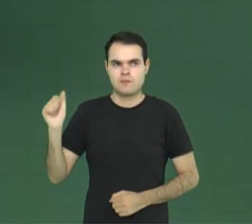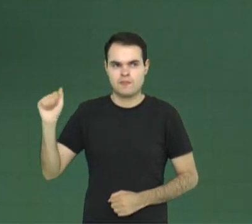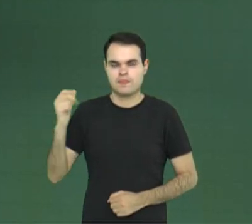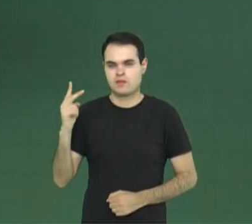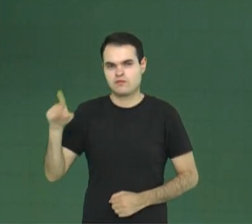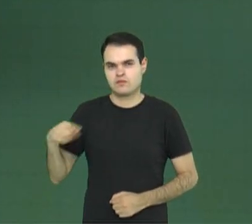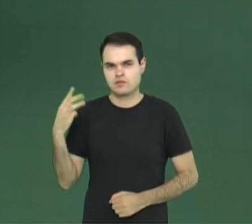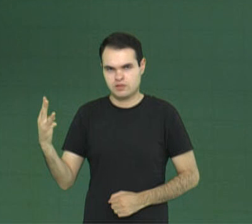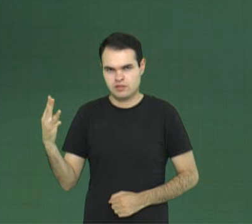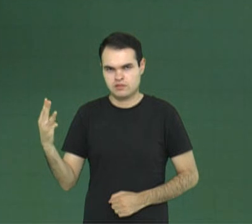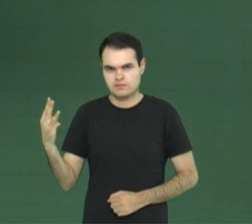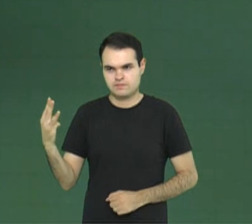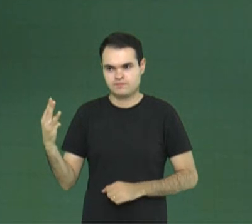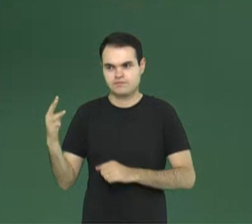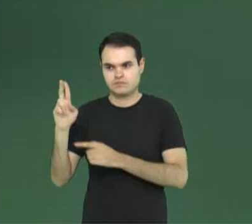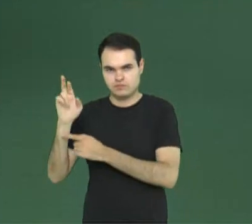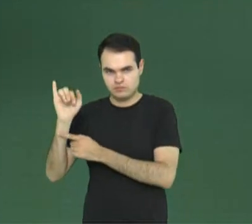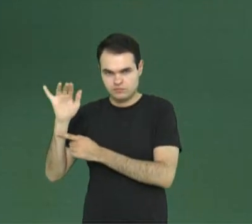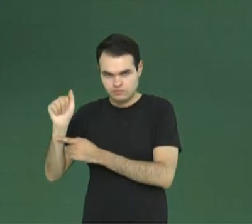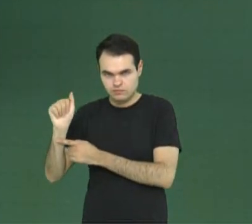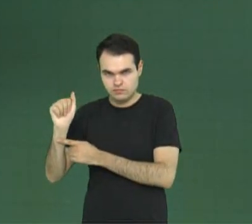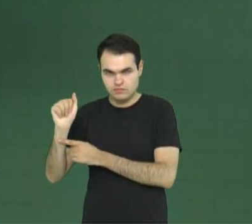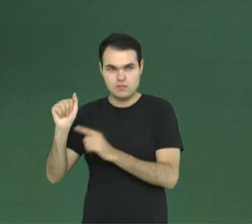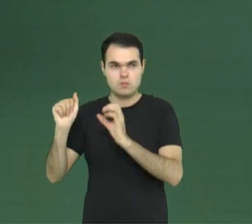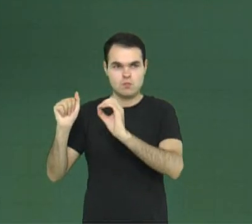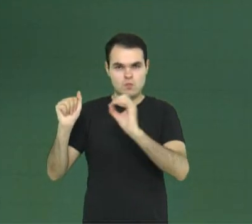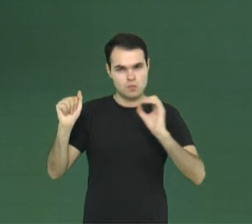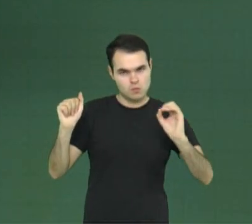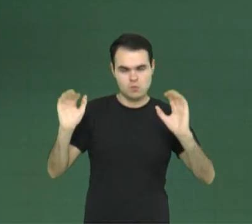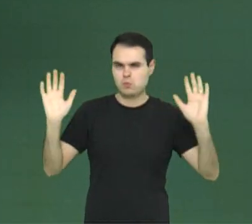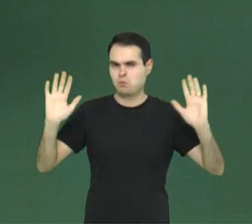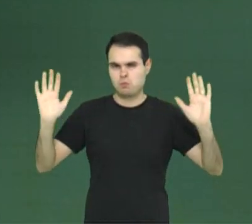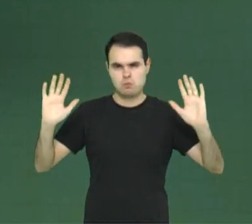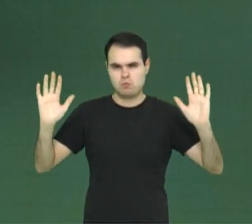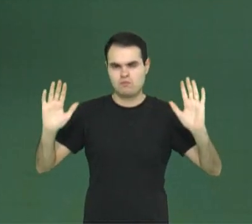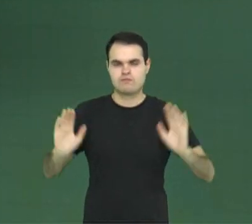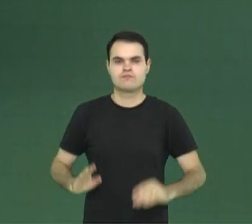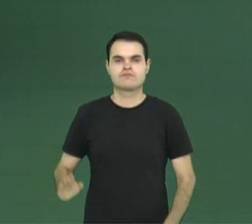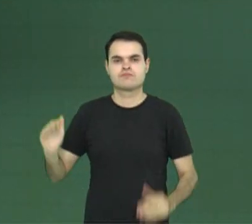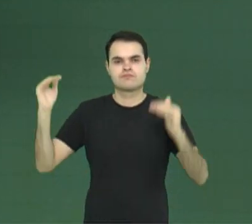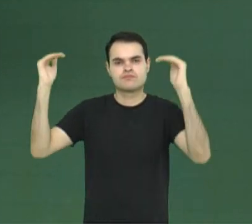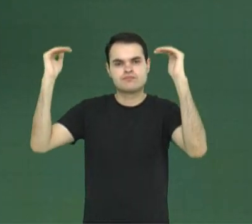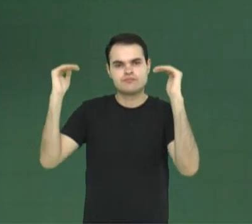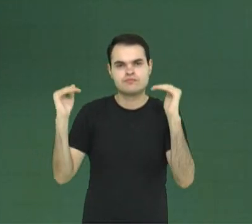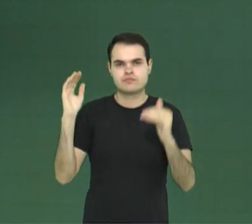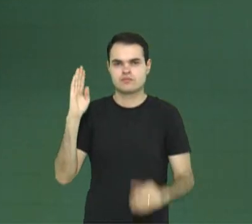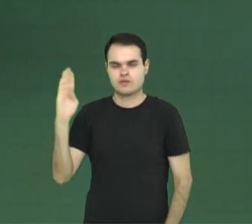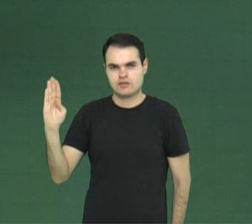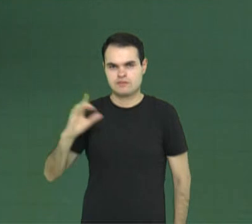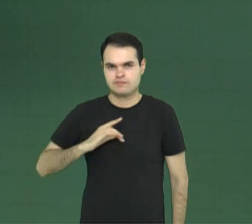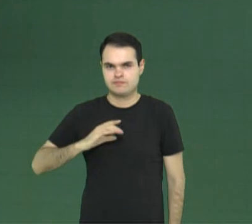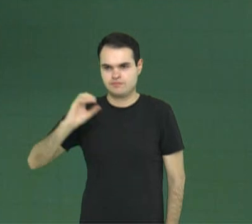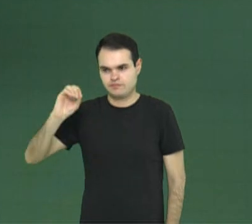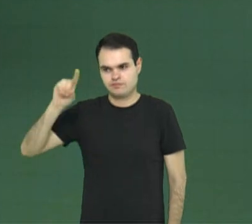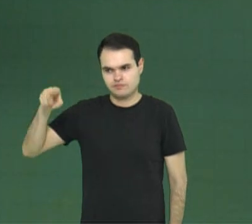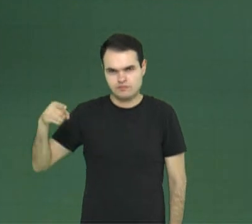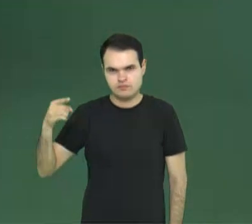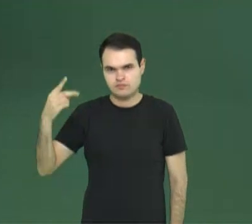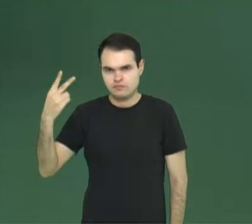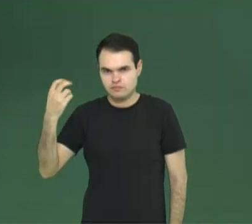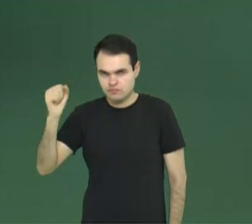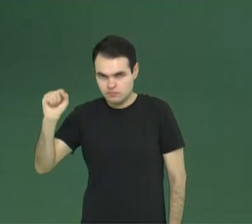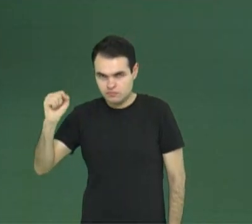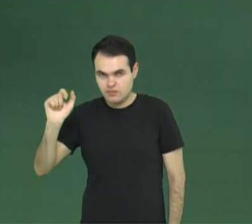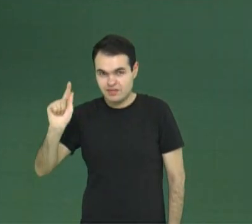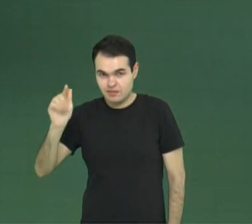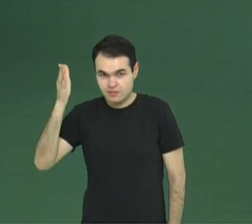por centímetro cúbico de ureia e não apresenta nem proteínas nem aminoácidos. O fluido B tem 0,28